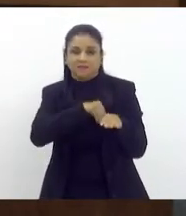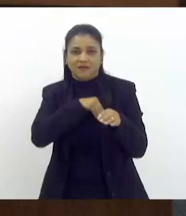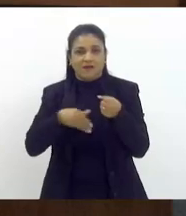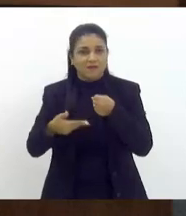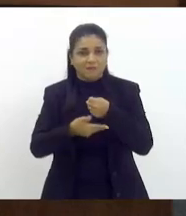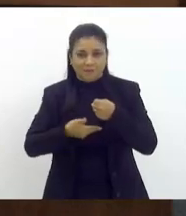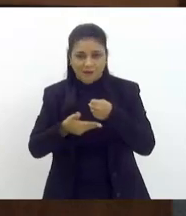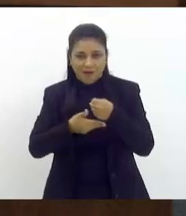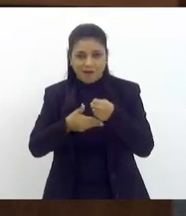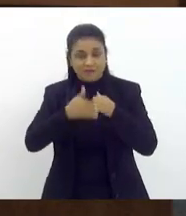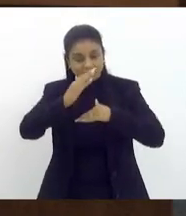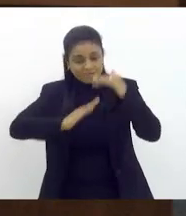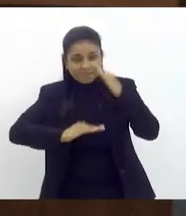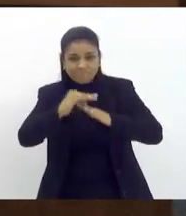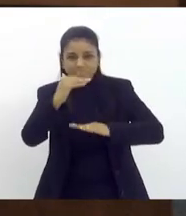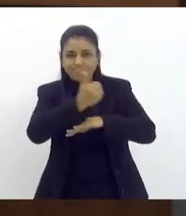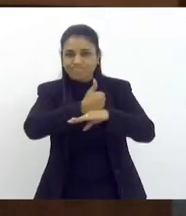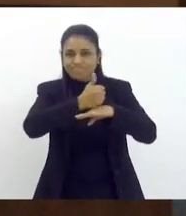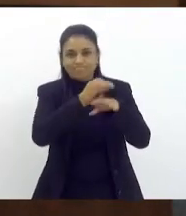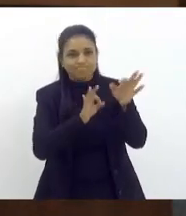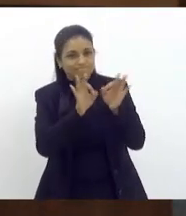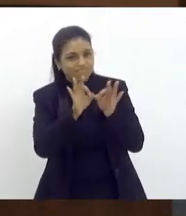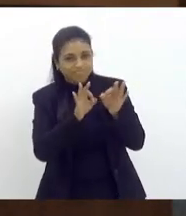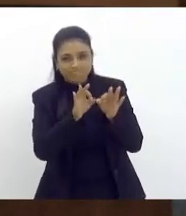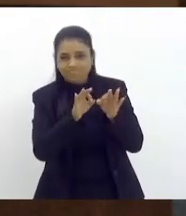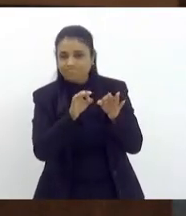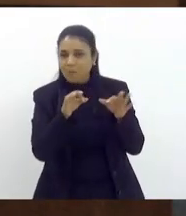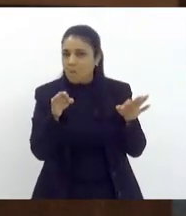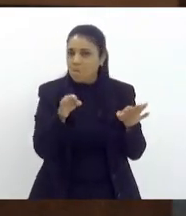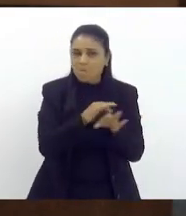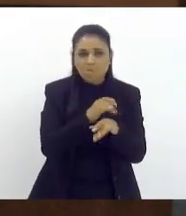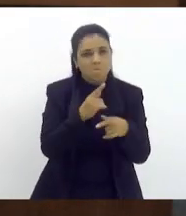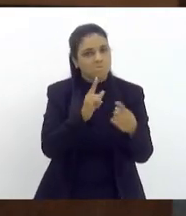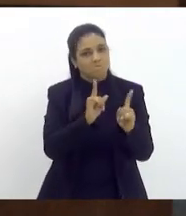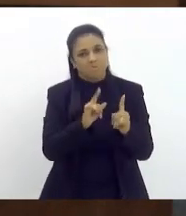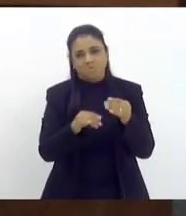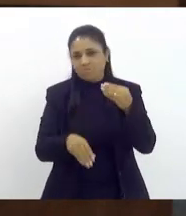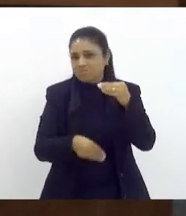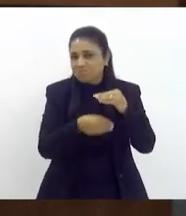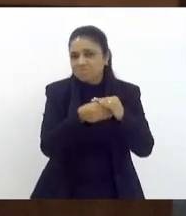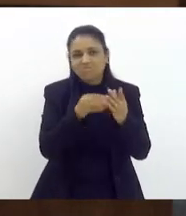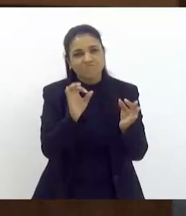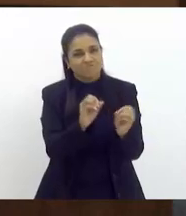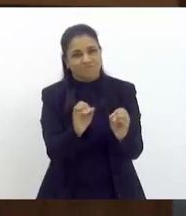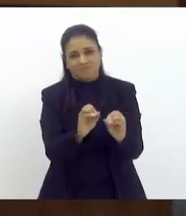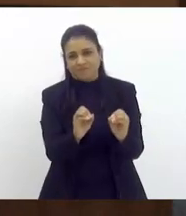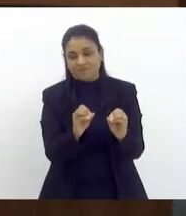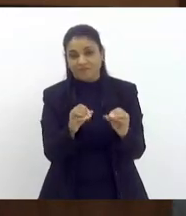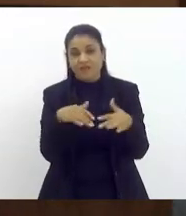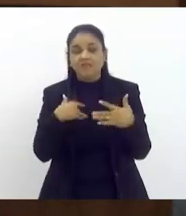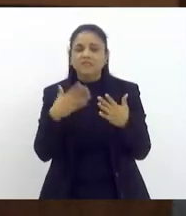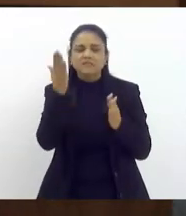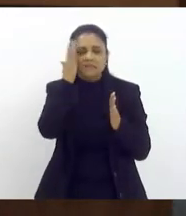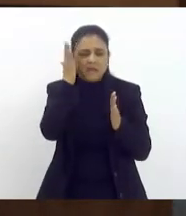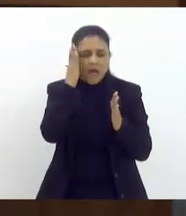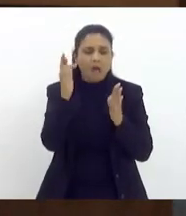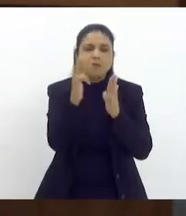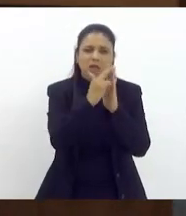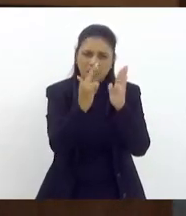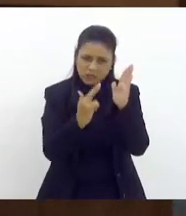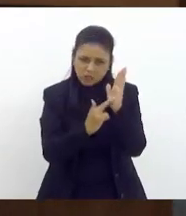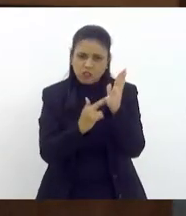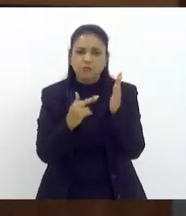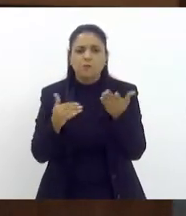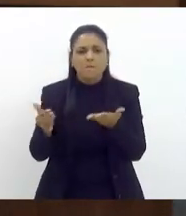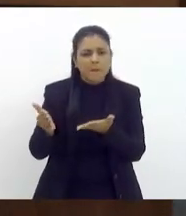o plano de cargos e carreiras não está efetivado eu entendo a preocupação com o regime a gente sabe que hoje é um conselho que